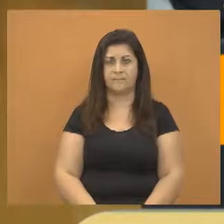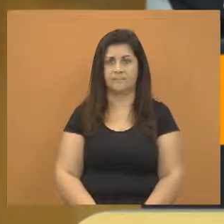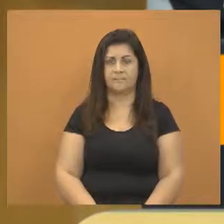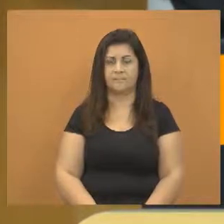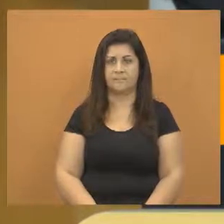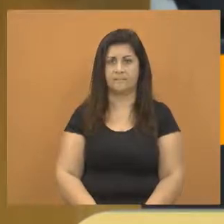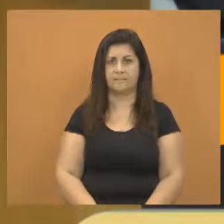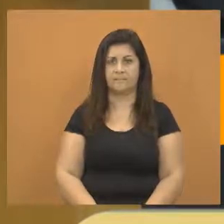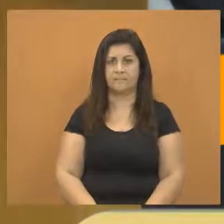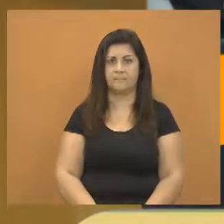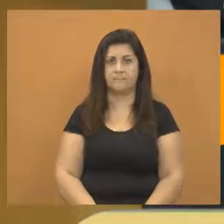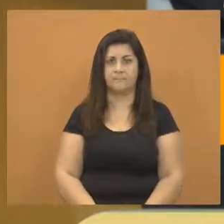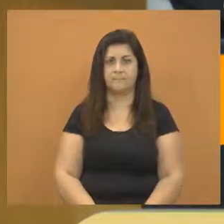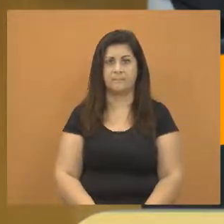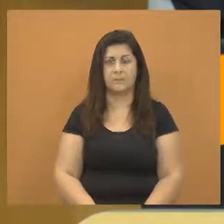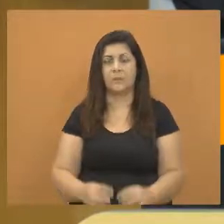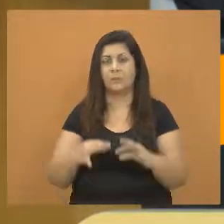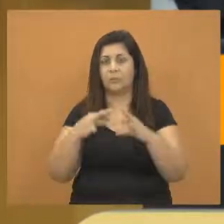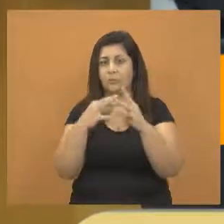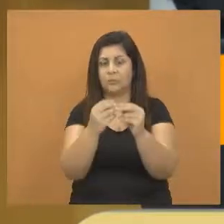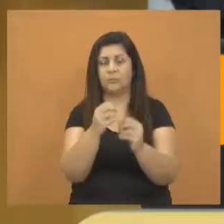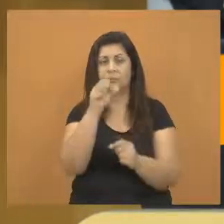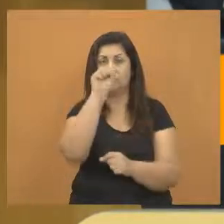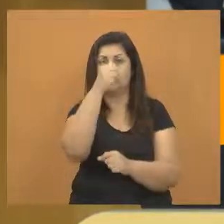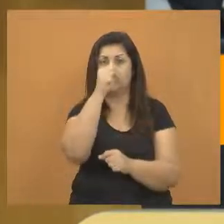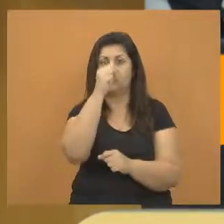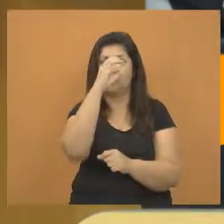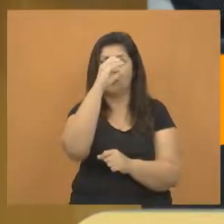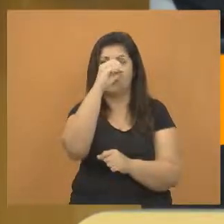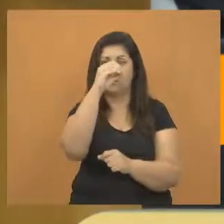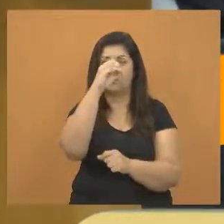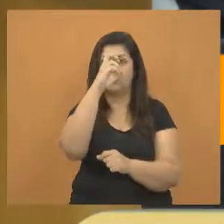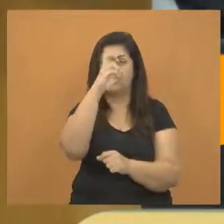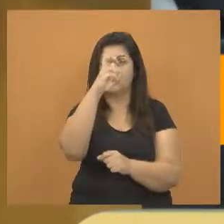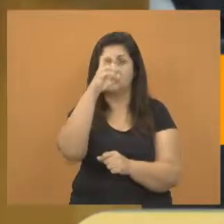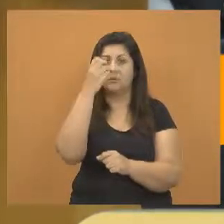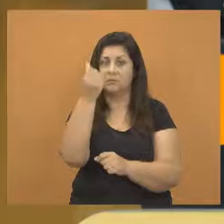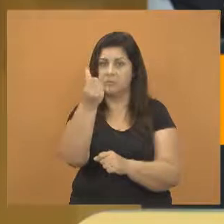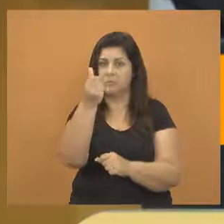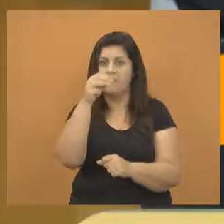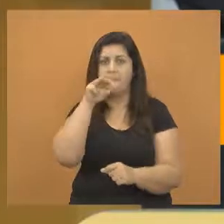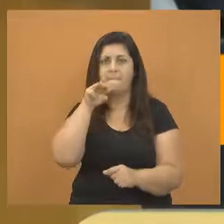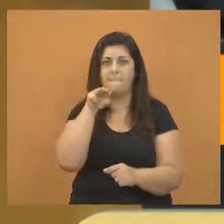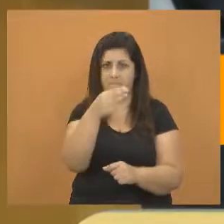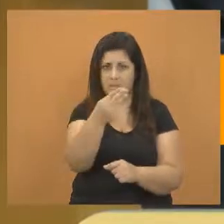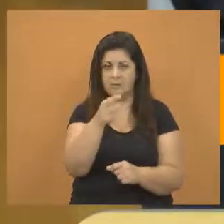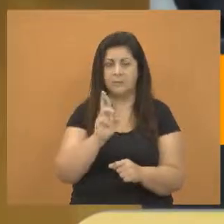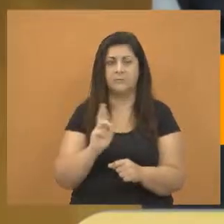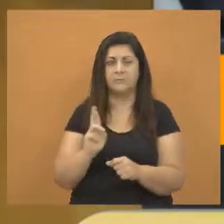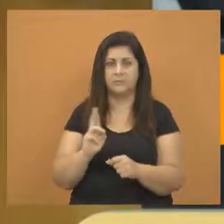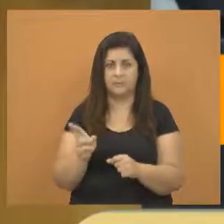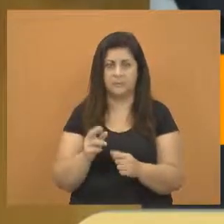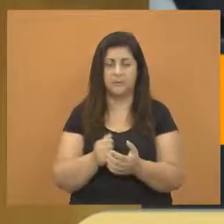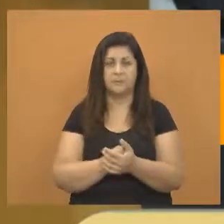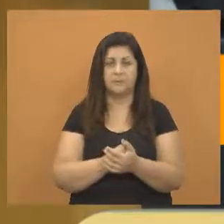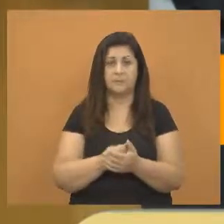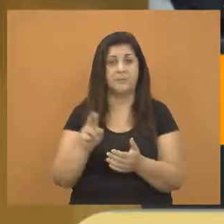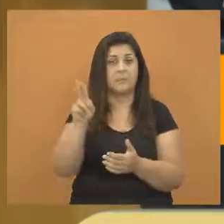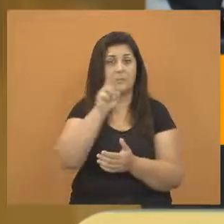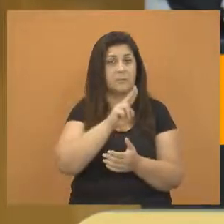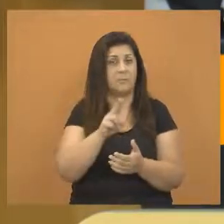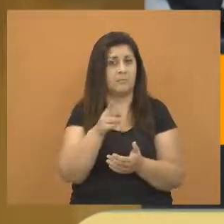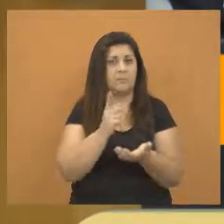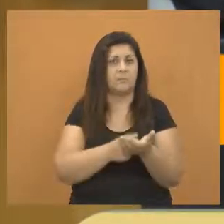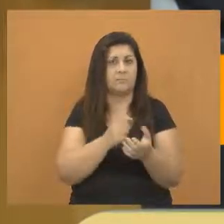226.679.551 reais. Um total de 856 milhões de reais para aplicar nos